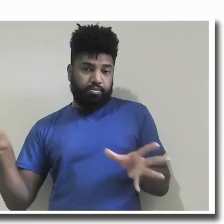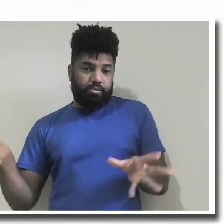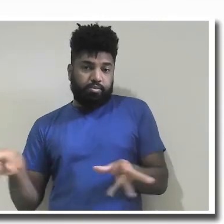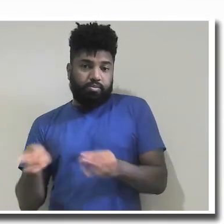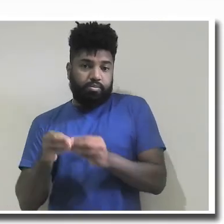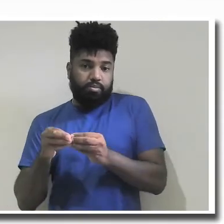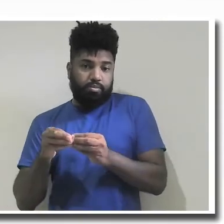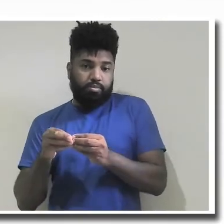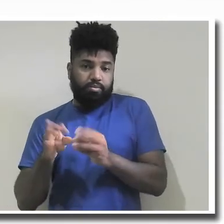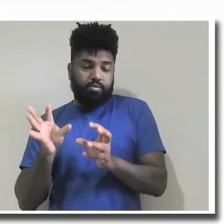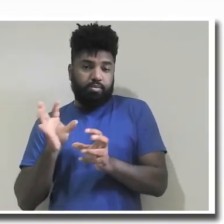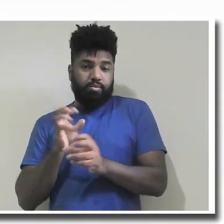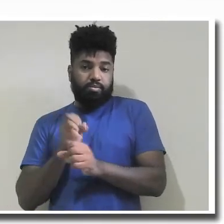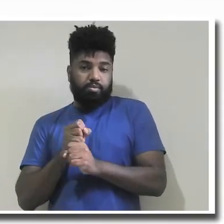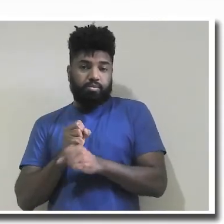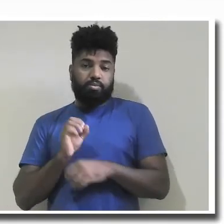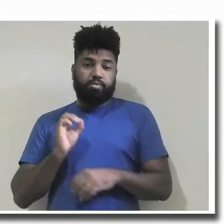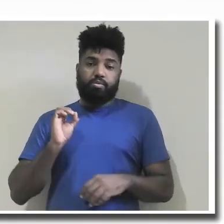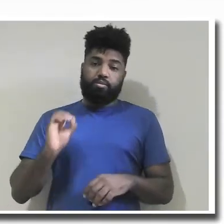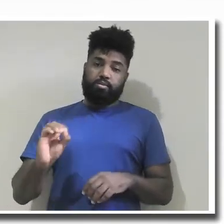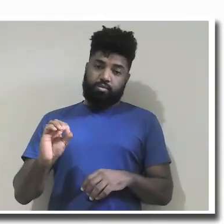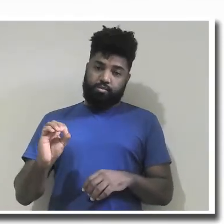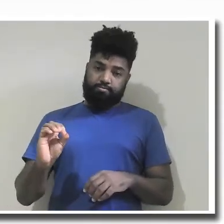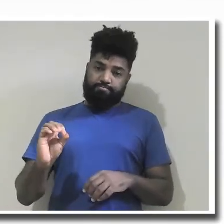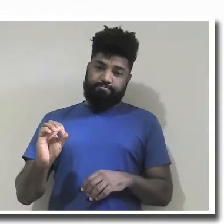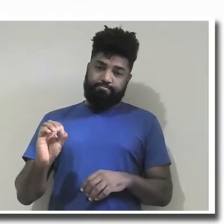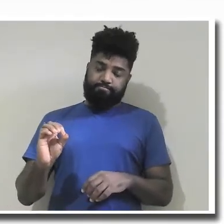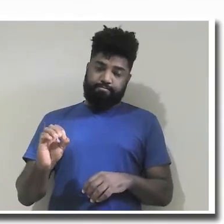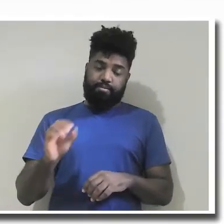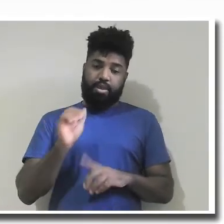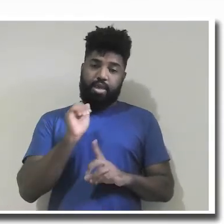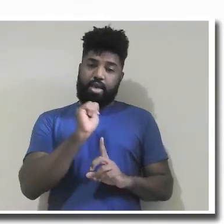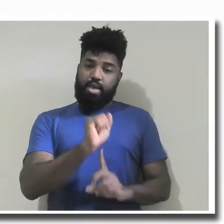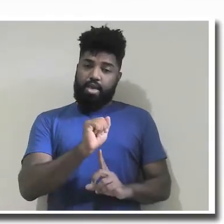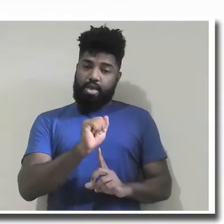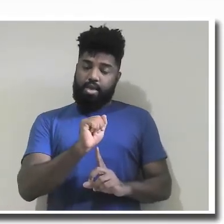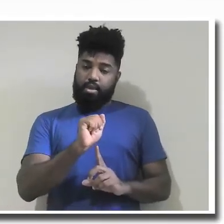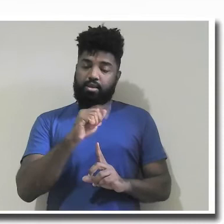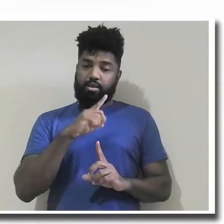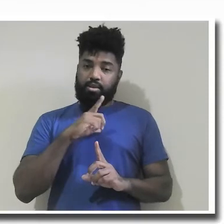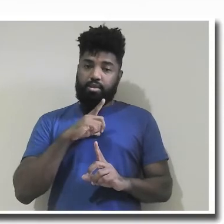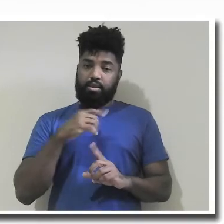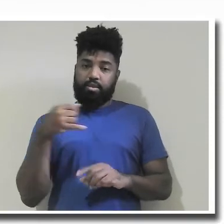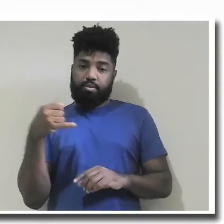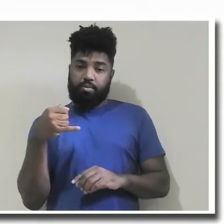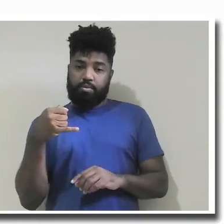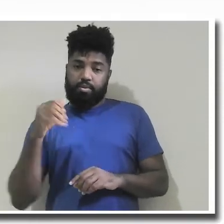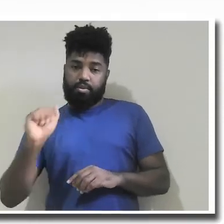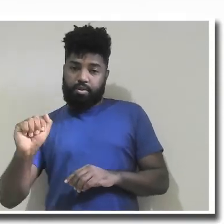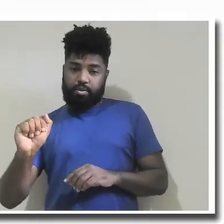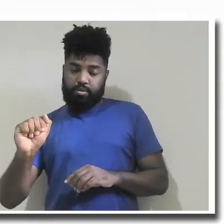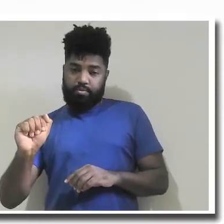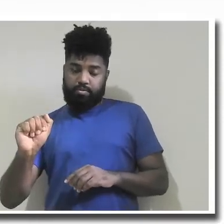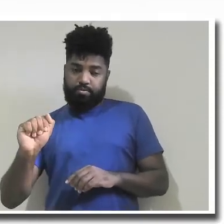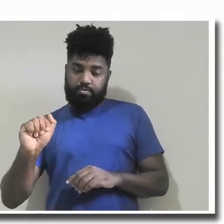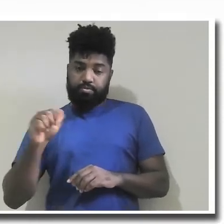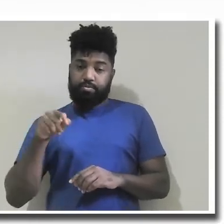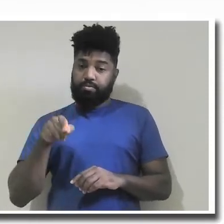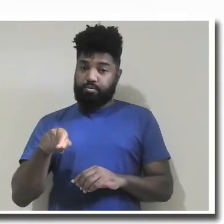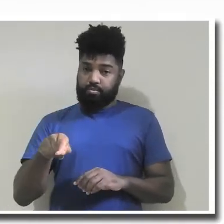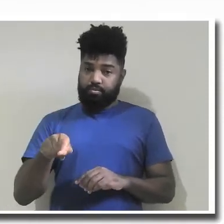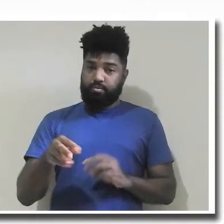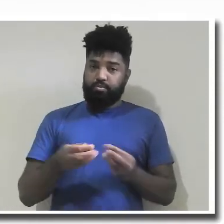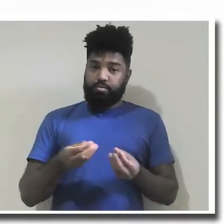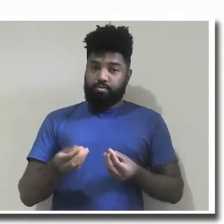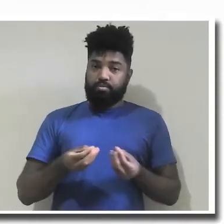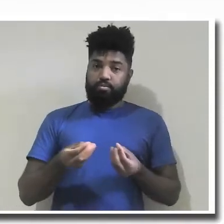este resultado será igual a 0. Tá? Então, para cada A, existe um menos A, onde